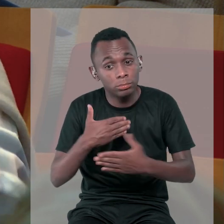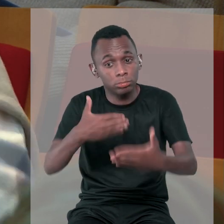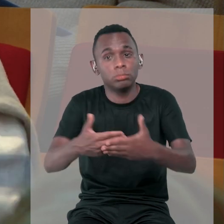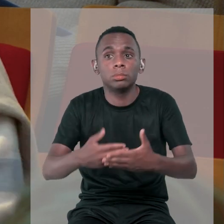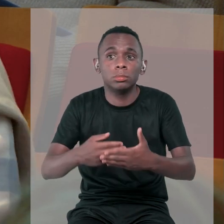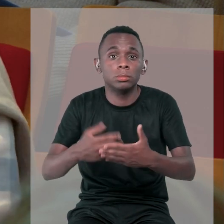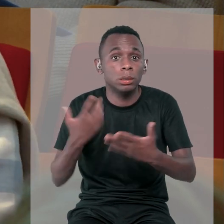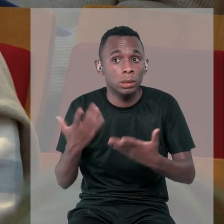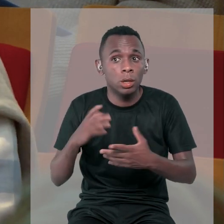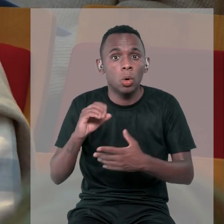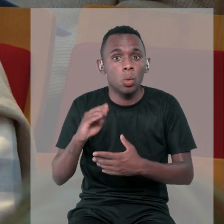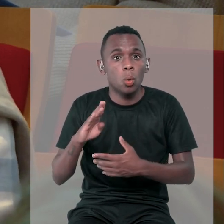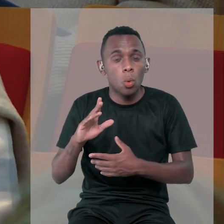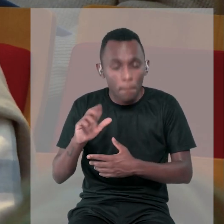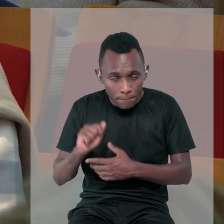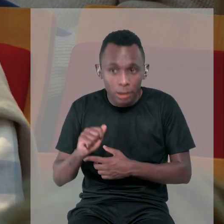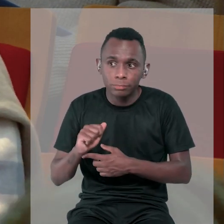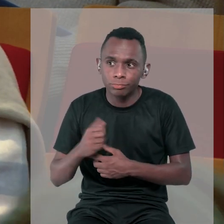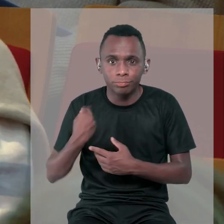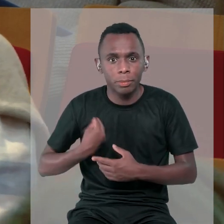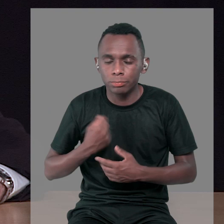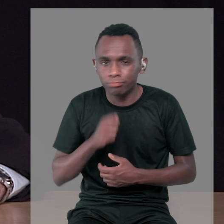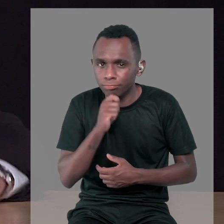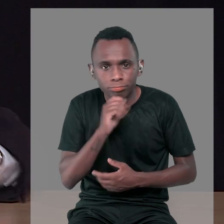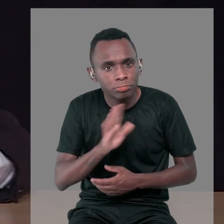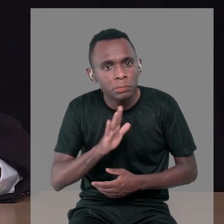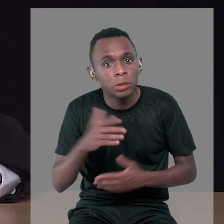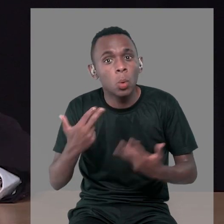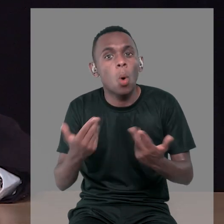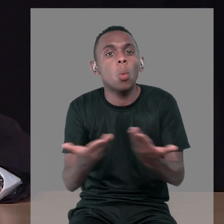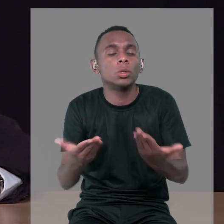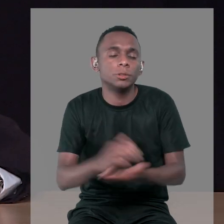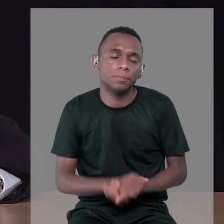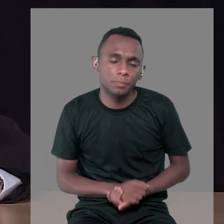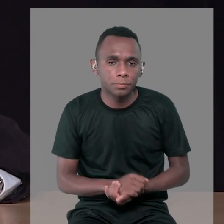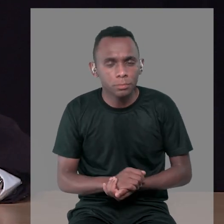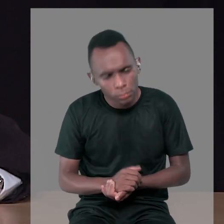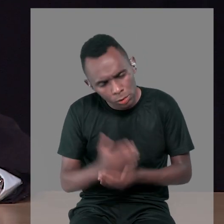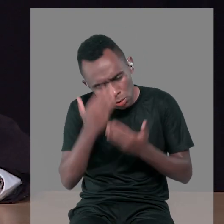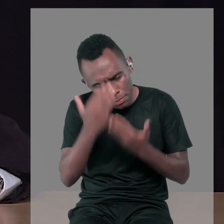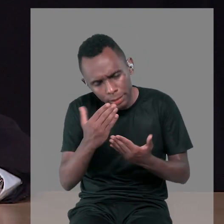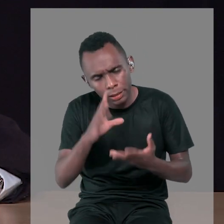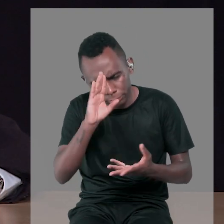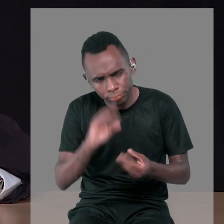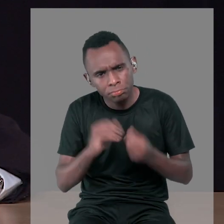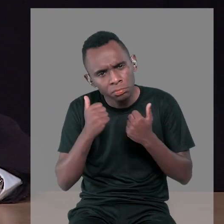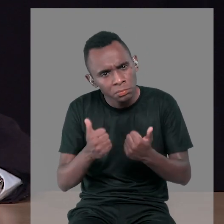tão presente quanto hoje. Obrigado. Eu que agradeço as suas considerações, que eu acho muito oportunas, de fato,